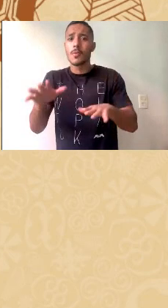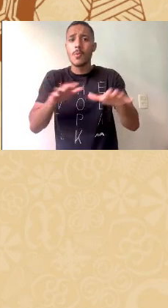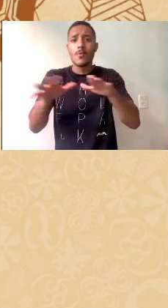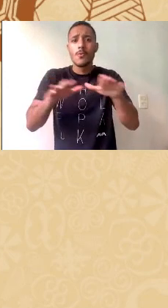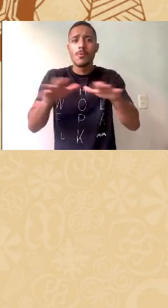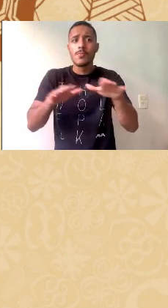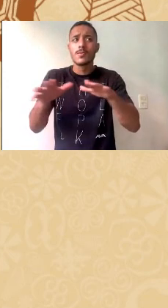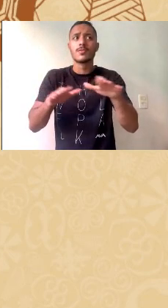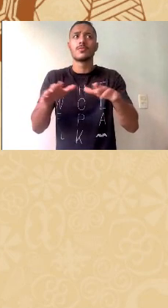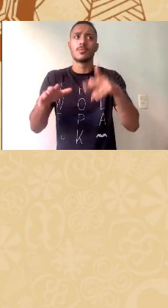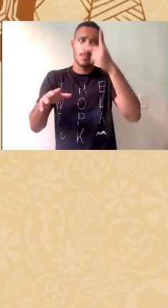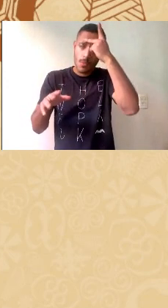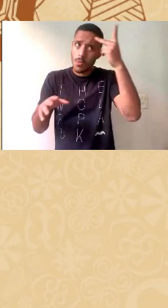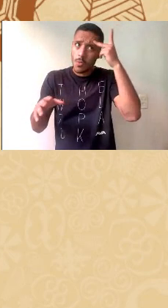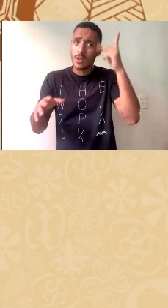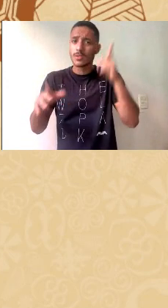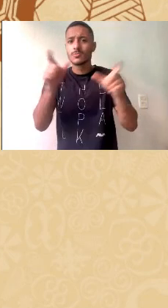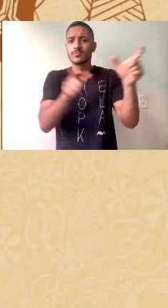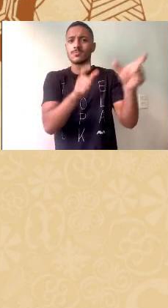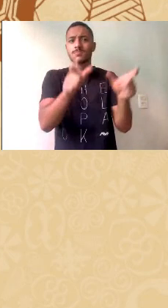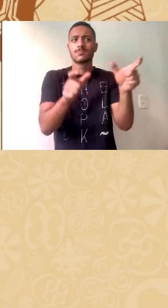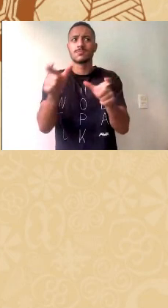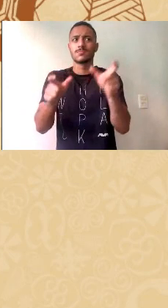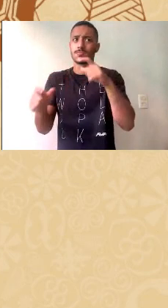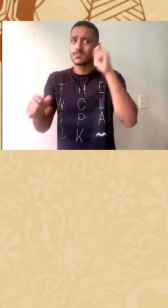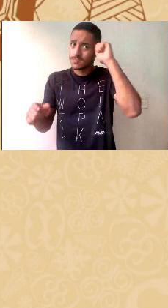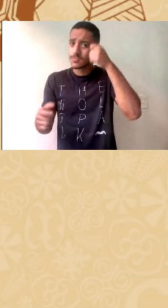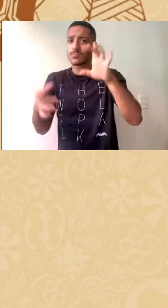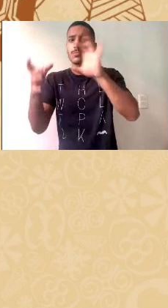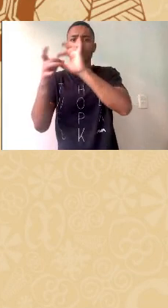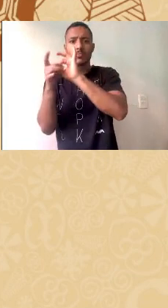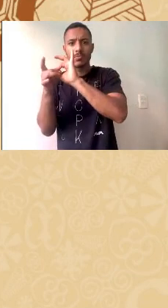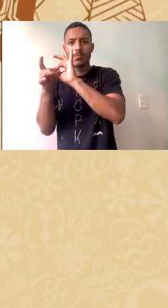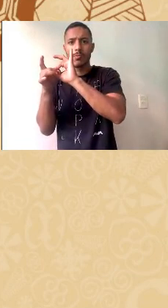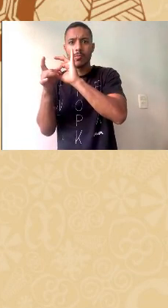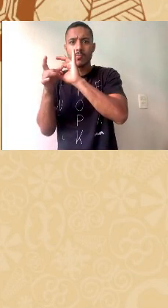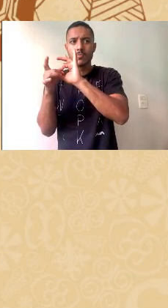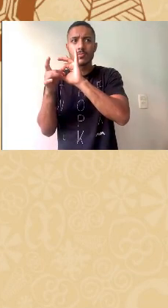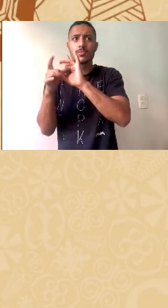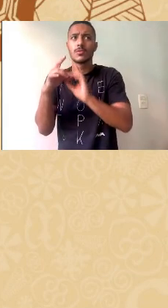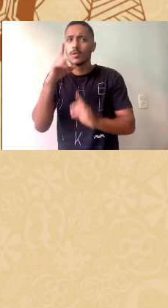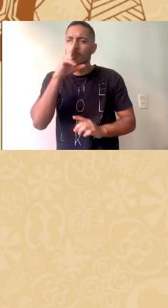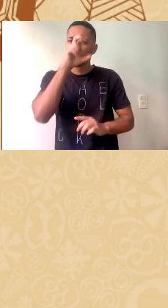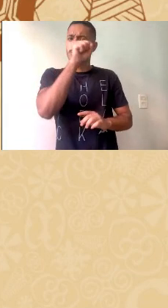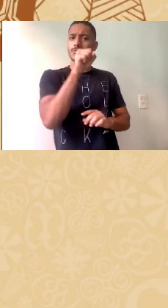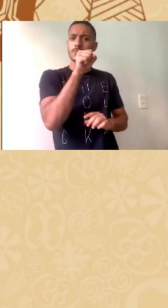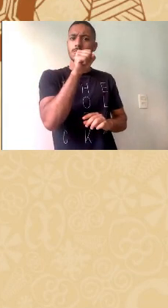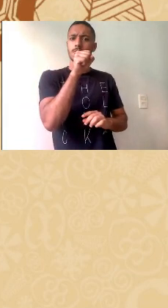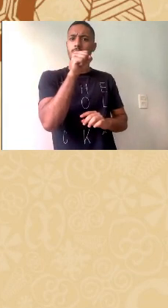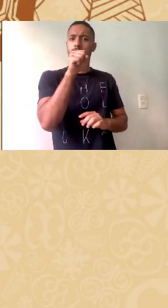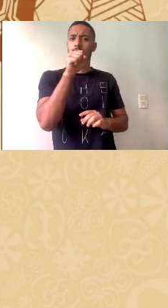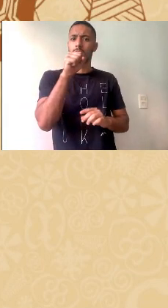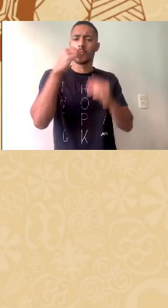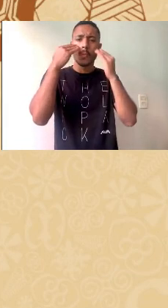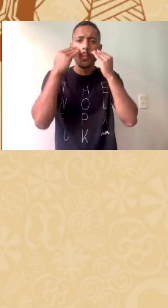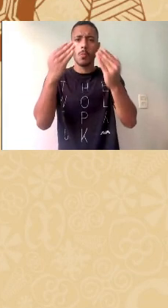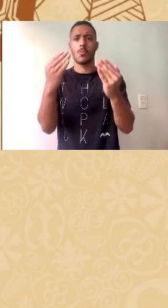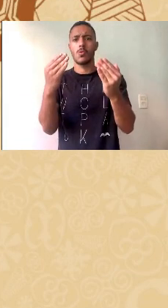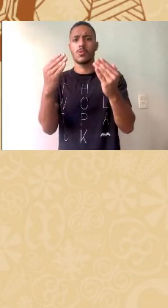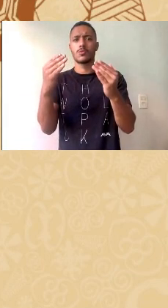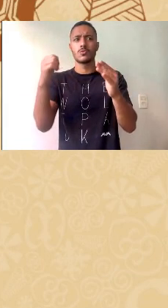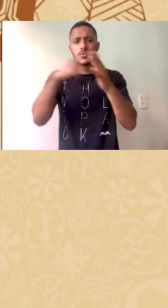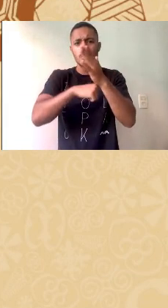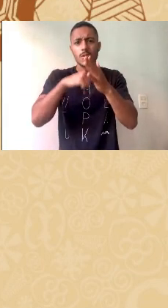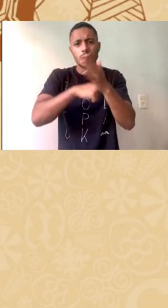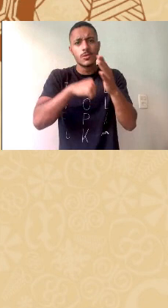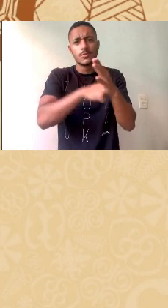se juntar, e aqui a gente vê de uma forma bem, bem forte e explícita, assim, uma demanda mesmo para o Estado,